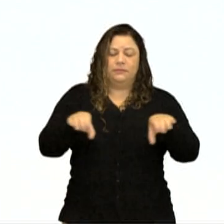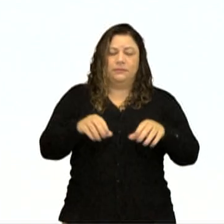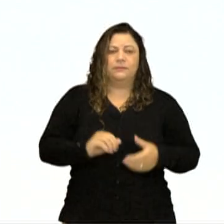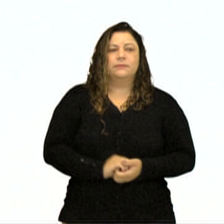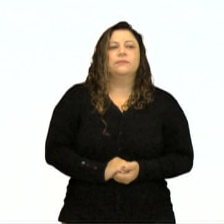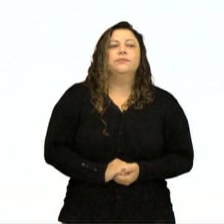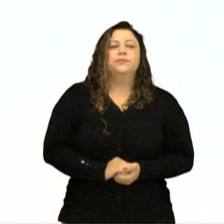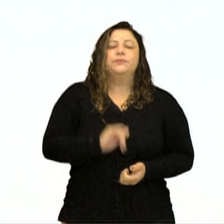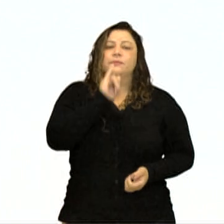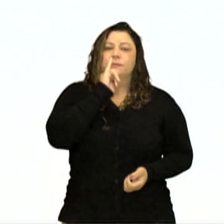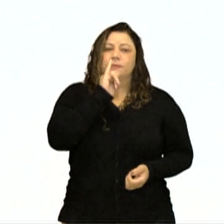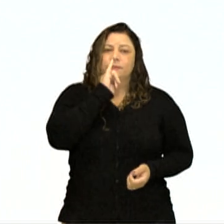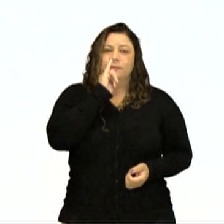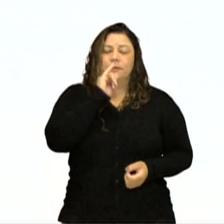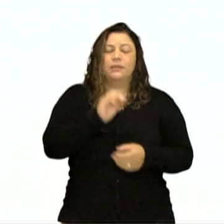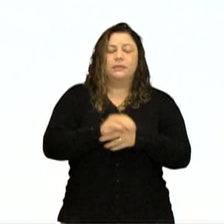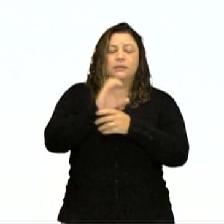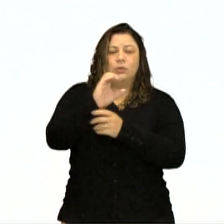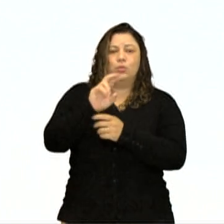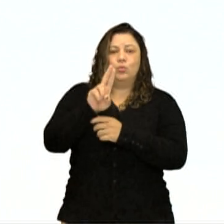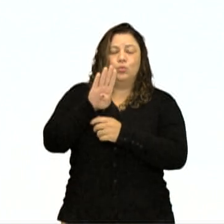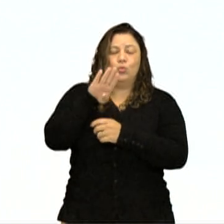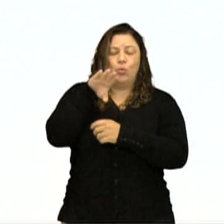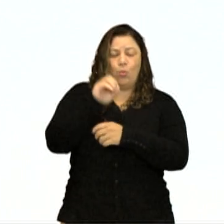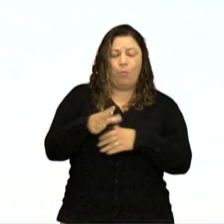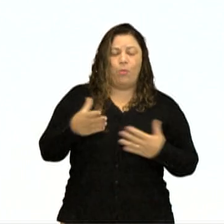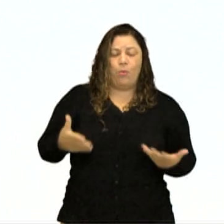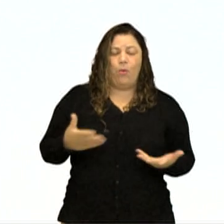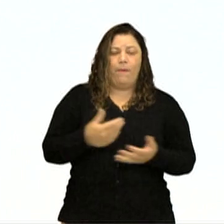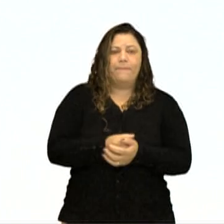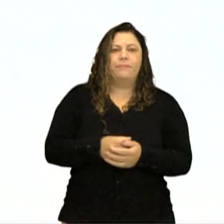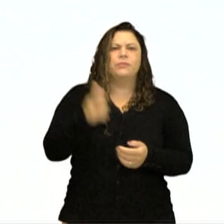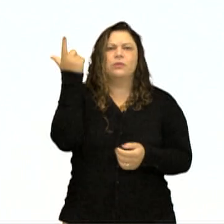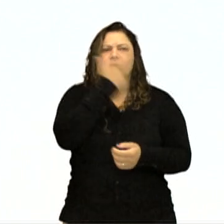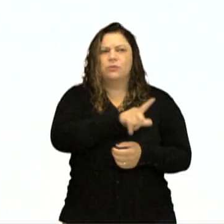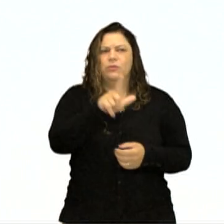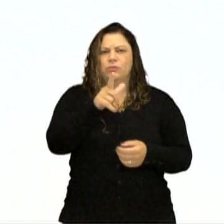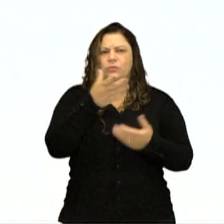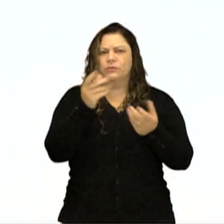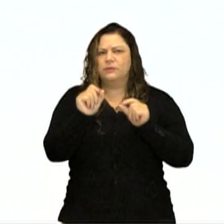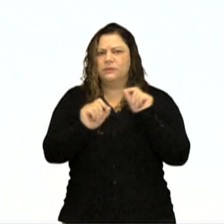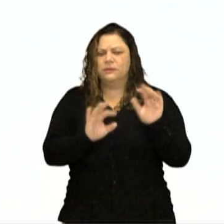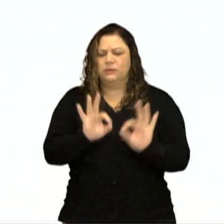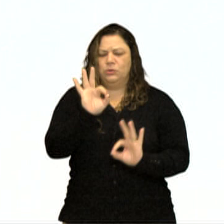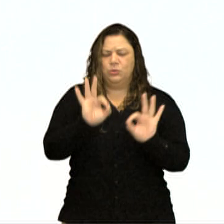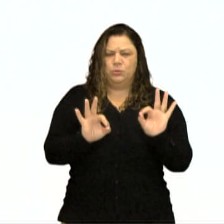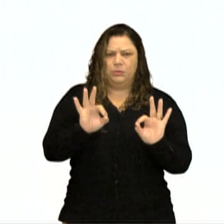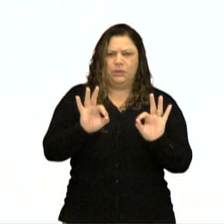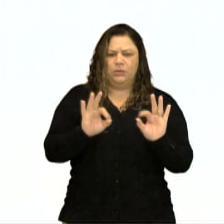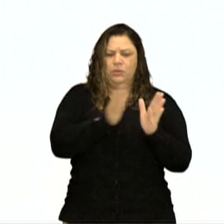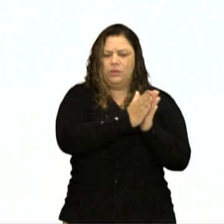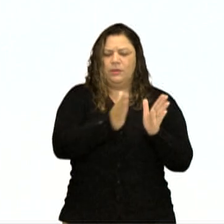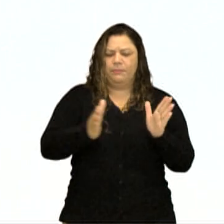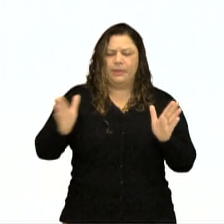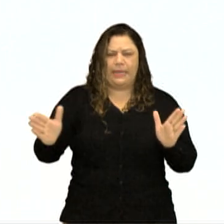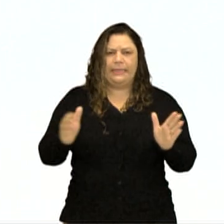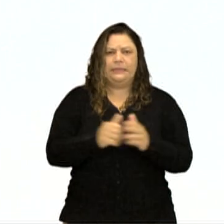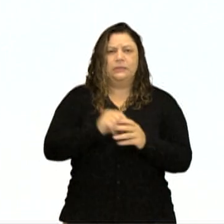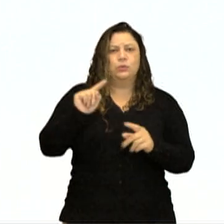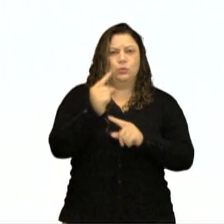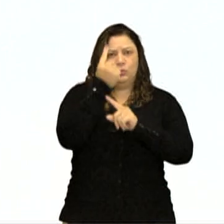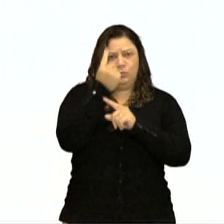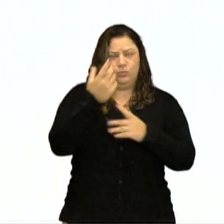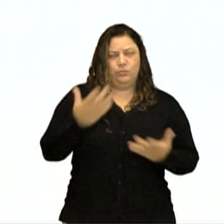por exemplo, o cubo, né? O cubo, eu consigo passar um plano, em cada face dele tem só um